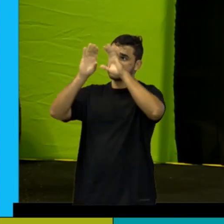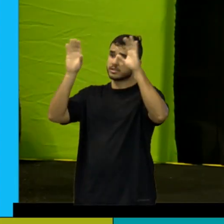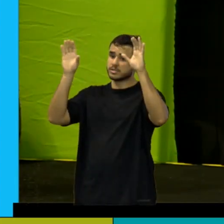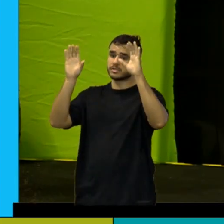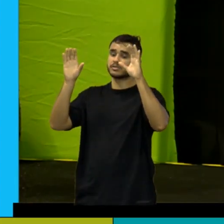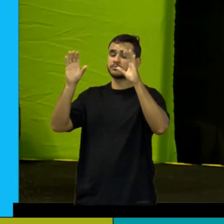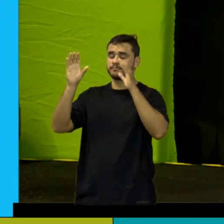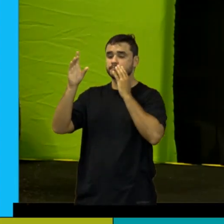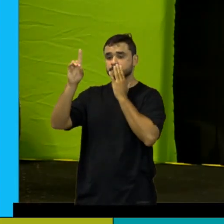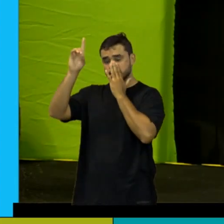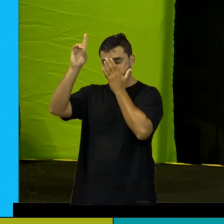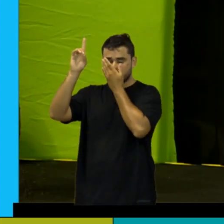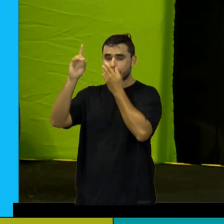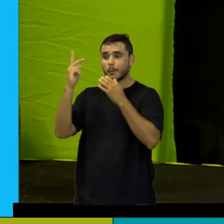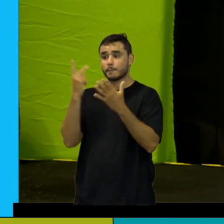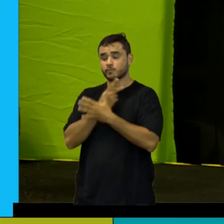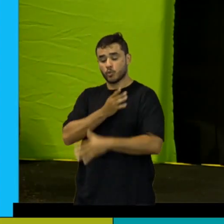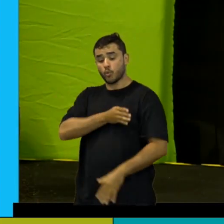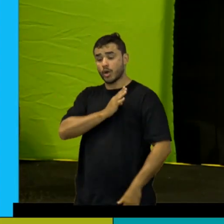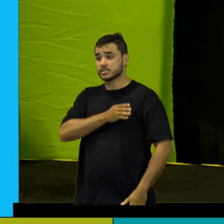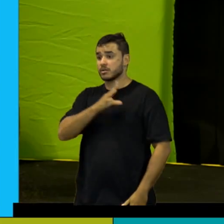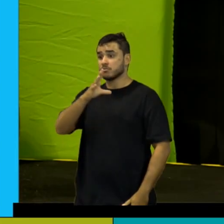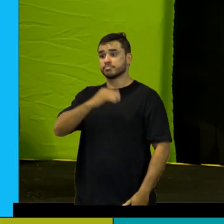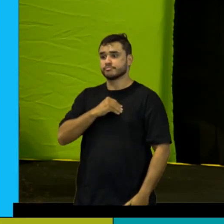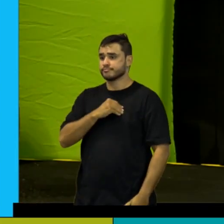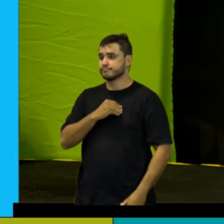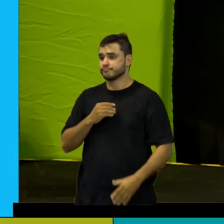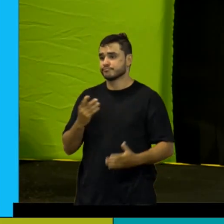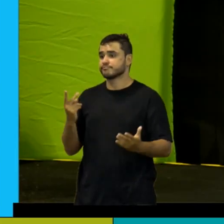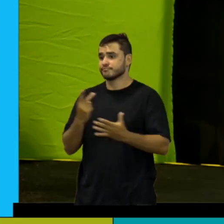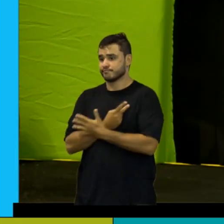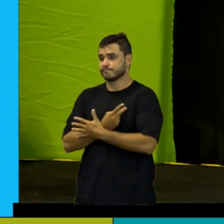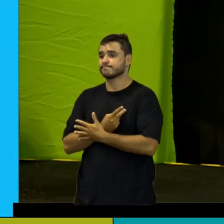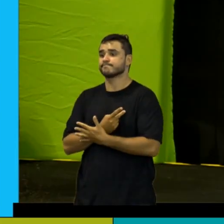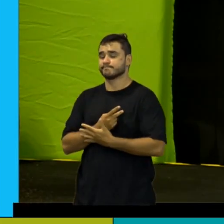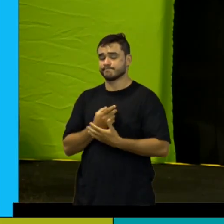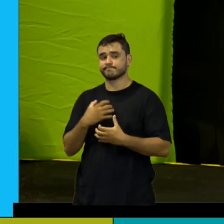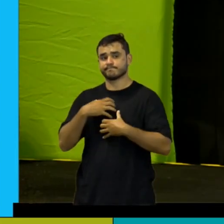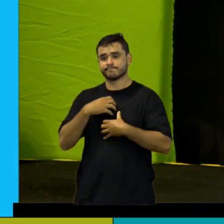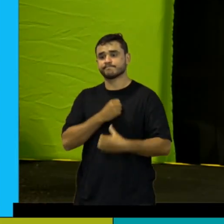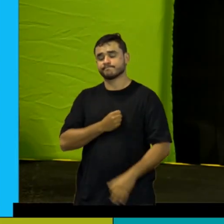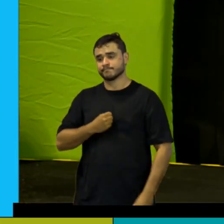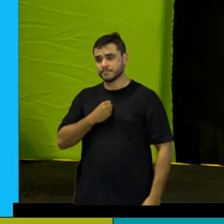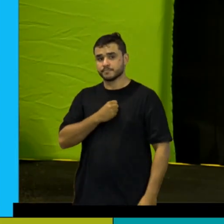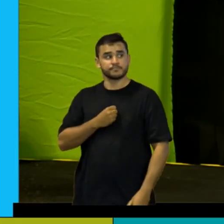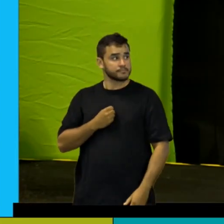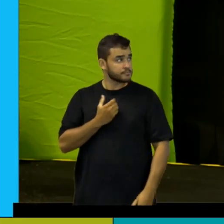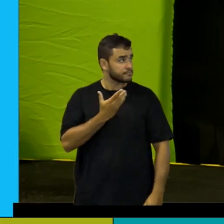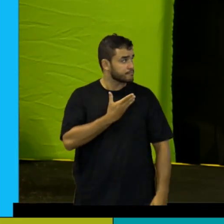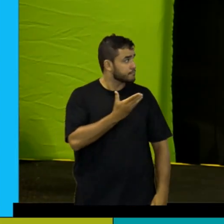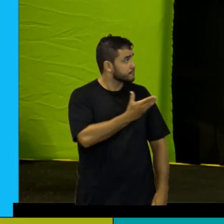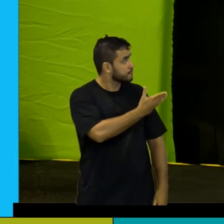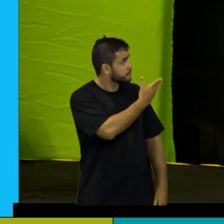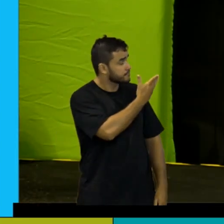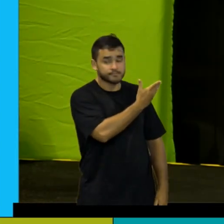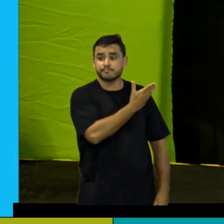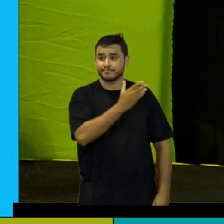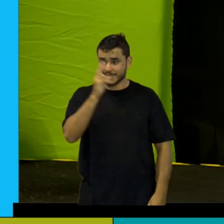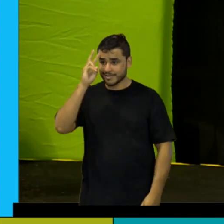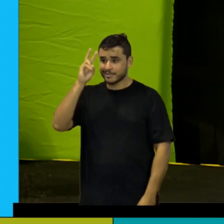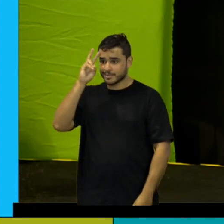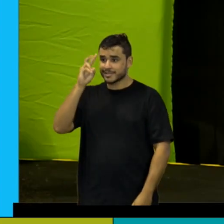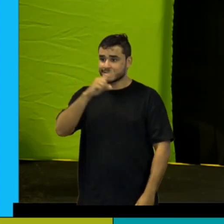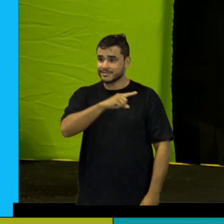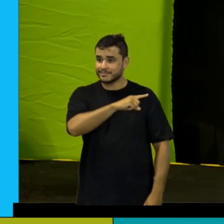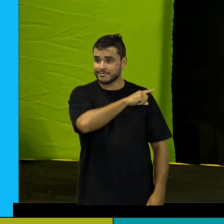infarto fulminante, e essa semana foi uma semana muito, muito, muito triste para nós. Vai deixar uma grande saudade, é um grande amigo, é um irmão, é um poeta, é um